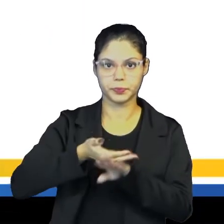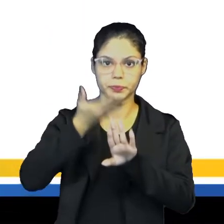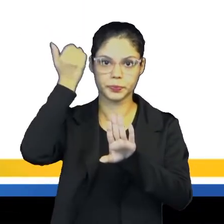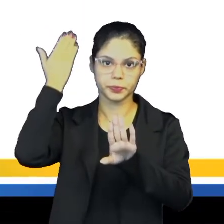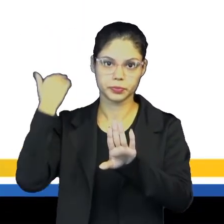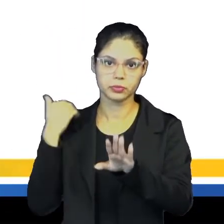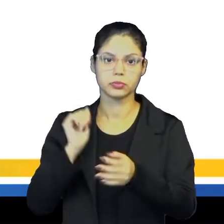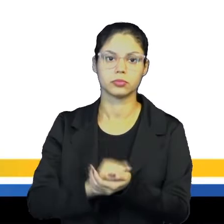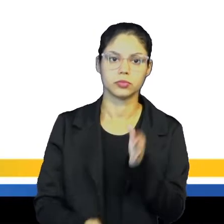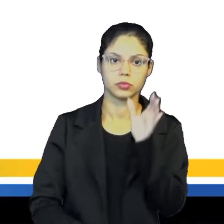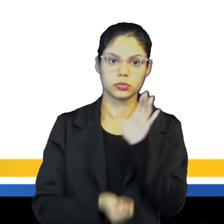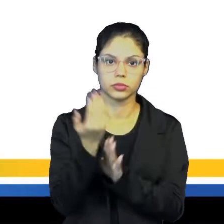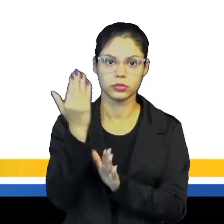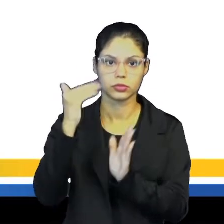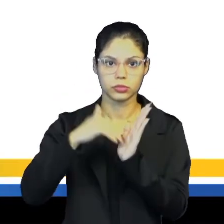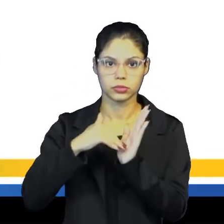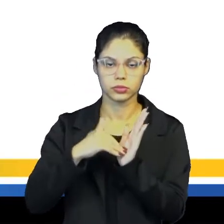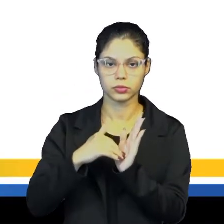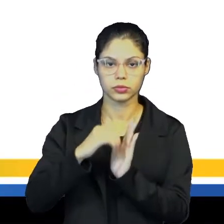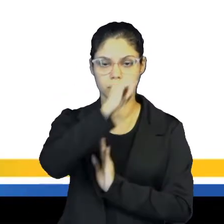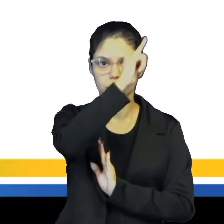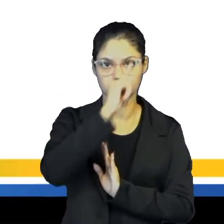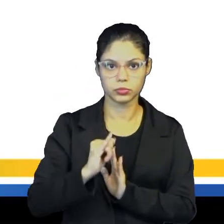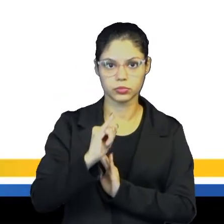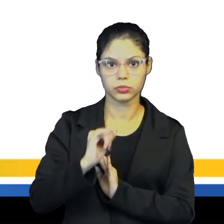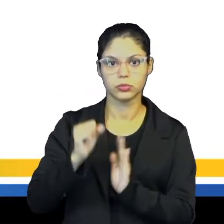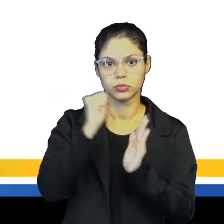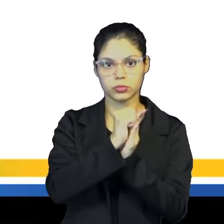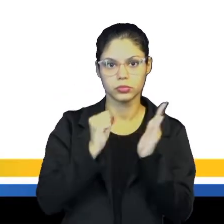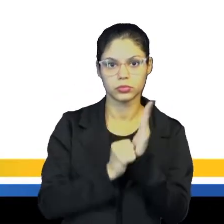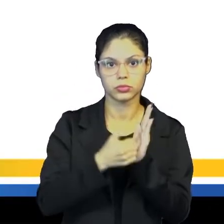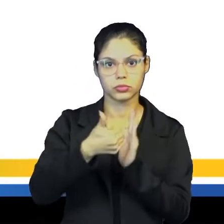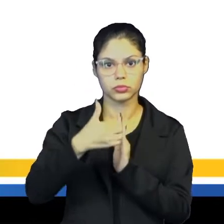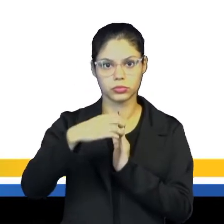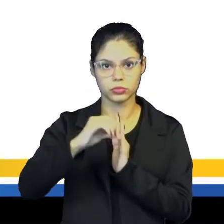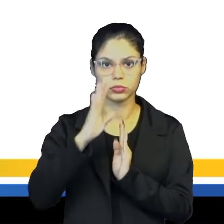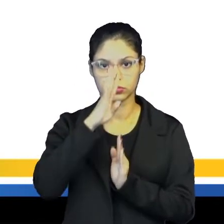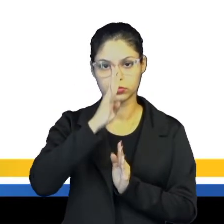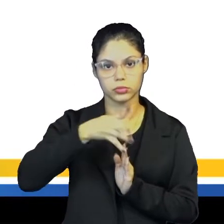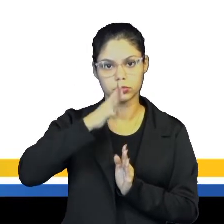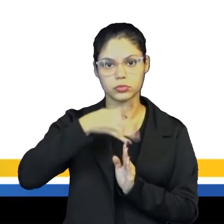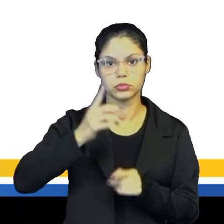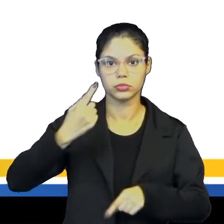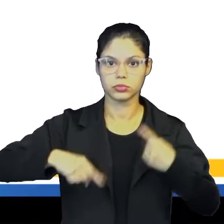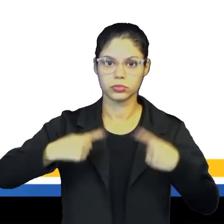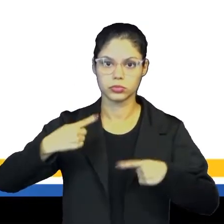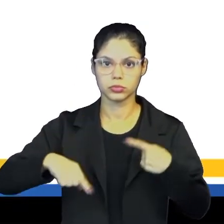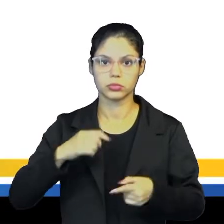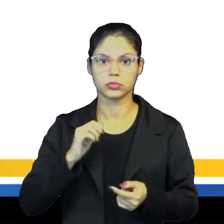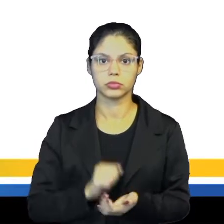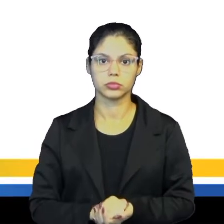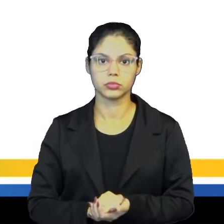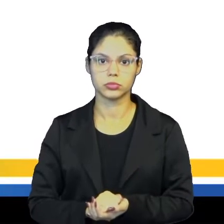até o surgimento do período iluminista lá no século XVIII, que critica essa prática centralizadora,